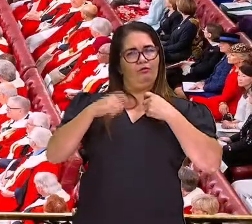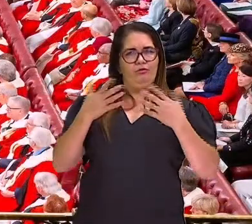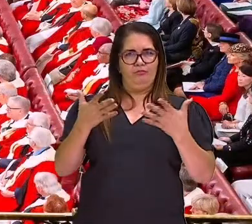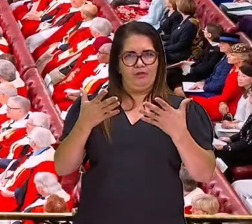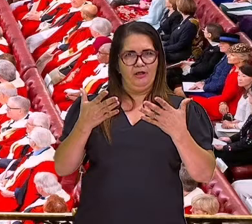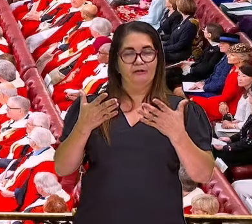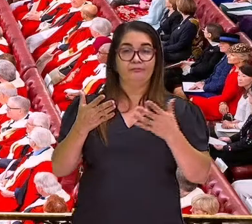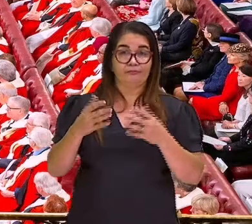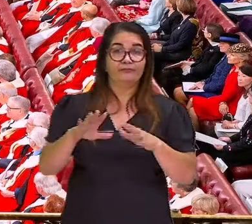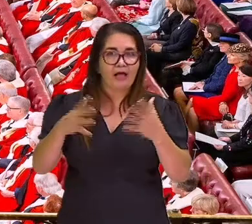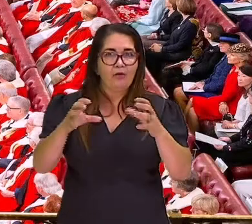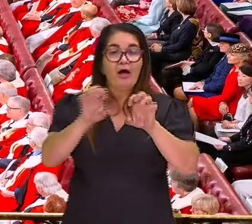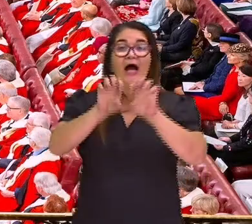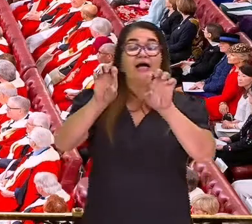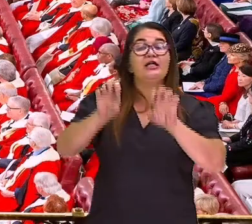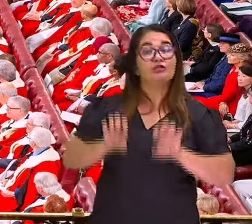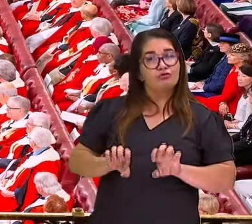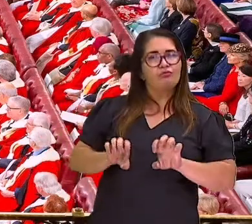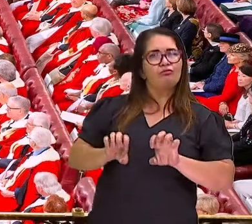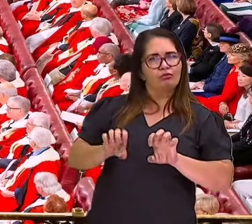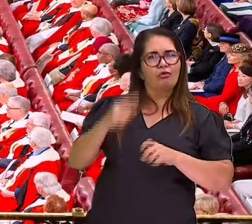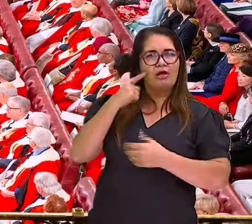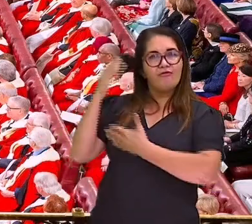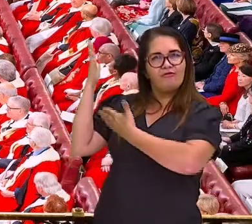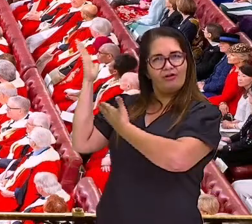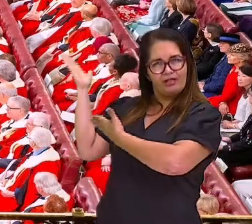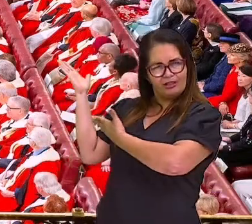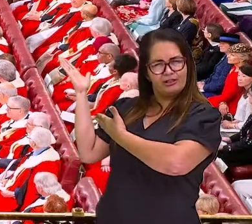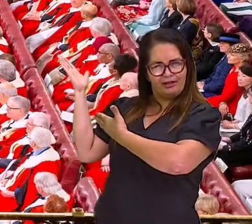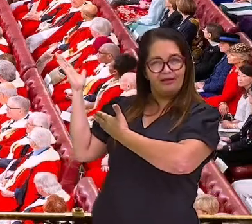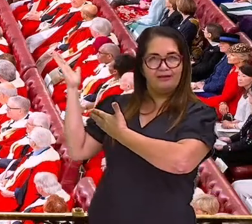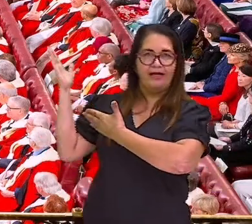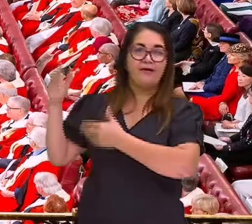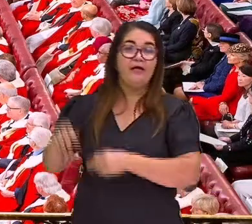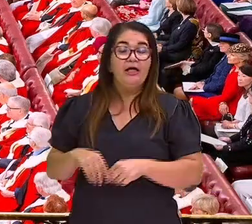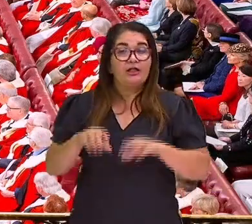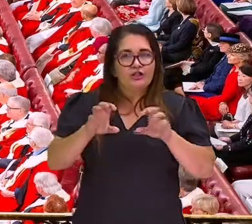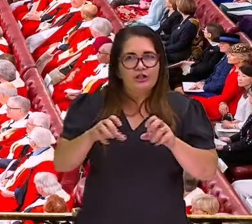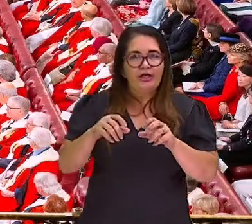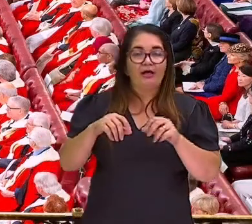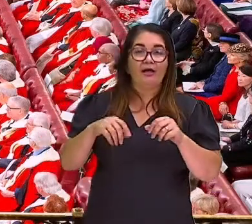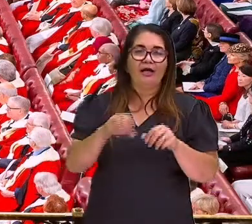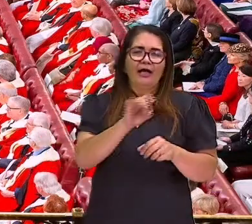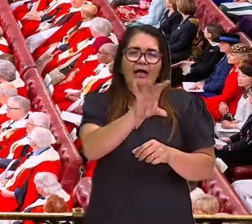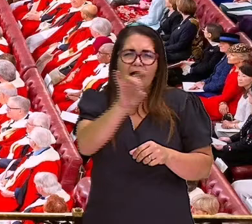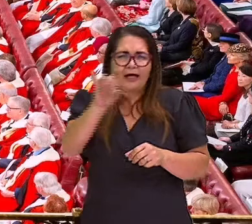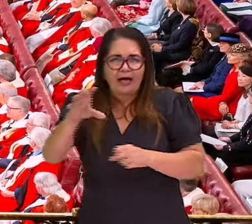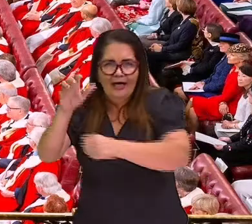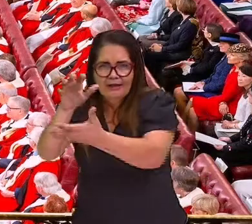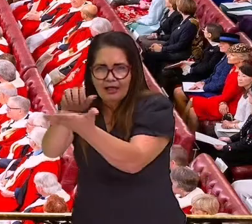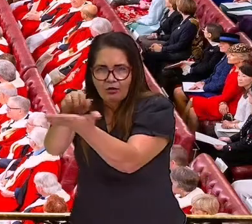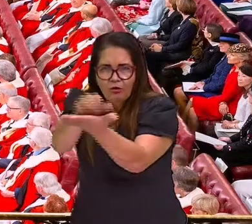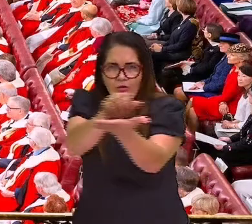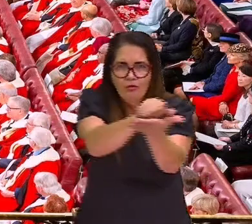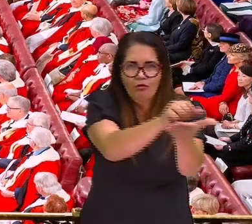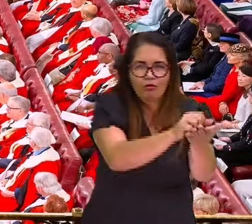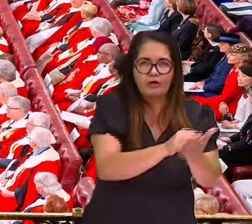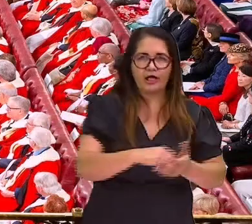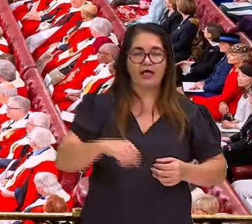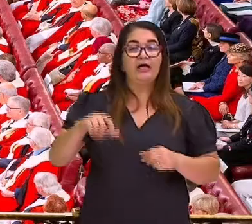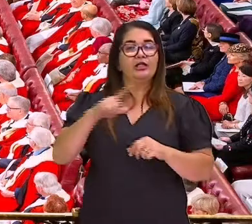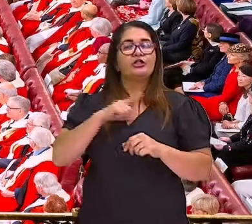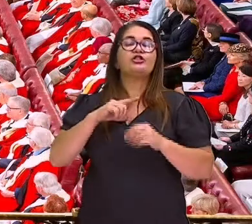Estado. Assim, cada colônia tinha uma casa legislativa, como essa que nós estamos vendo, a